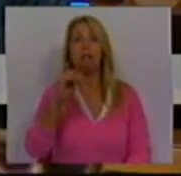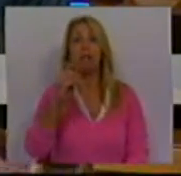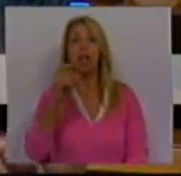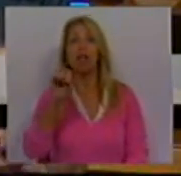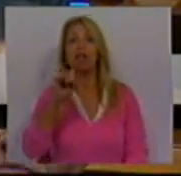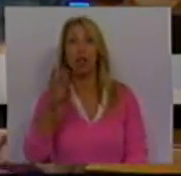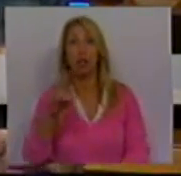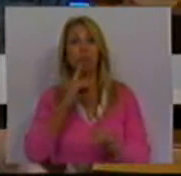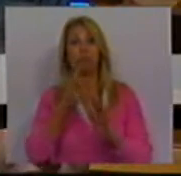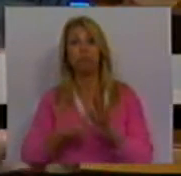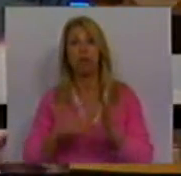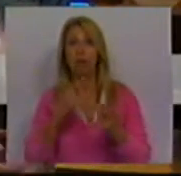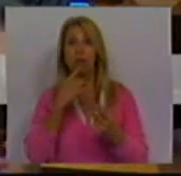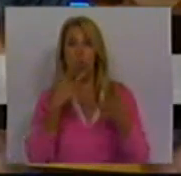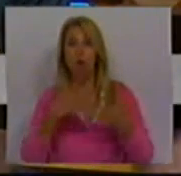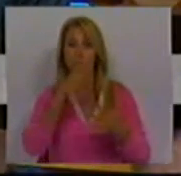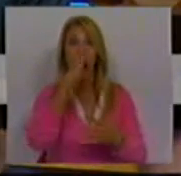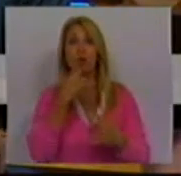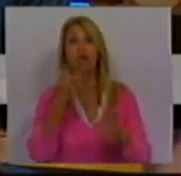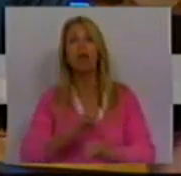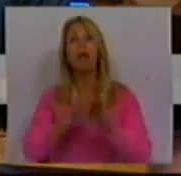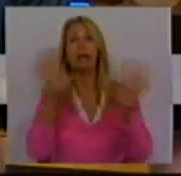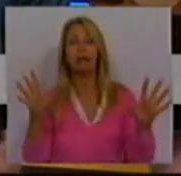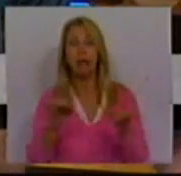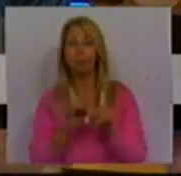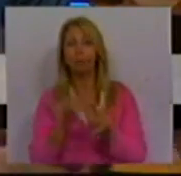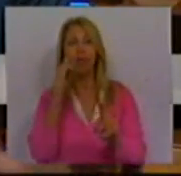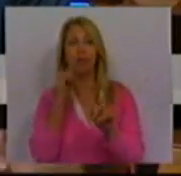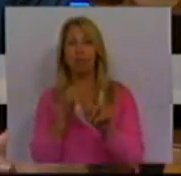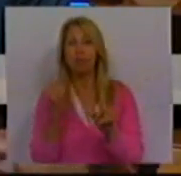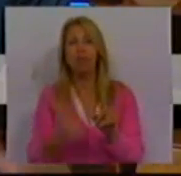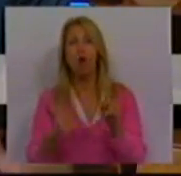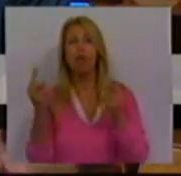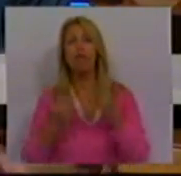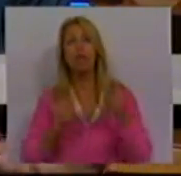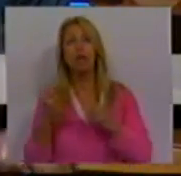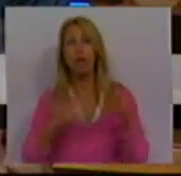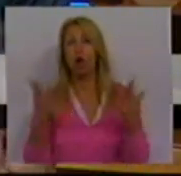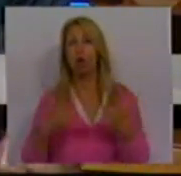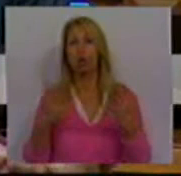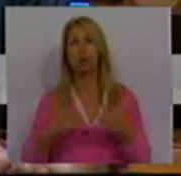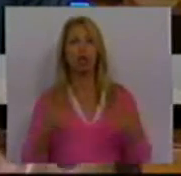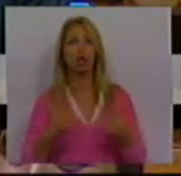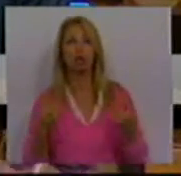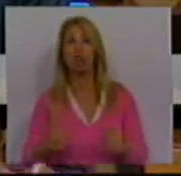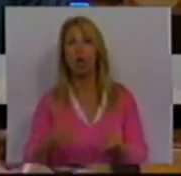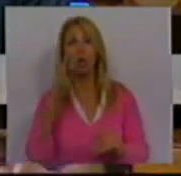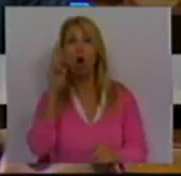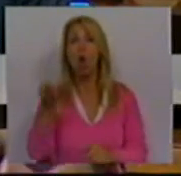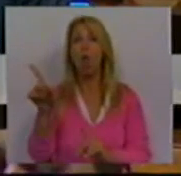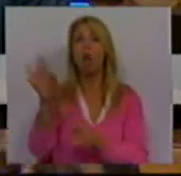deixa claro que este Governo e este Orçamento tem uma visão puramente financeira e contabilística, não olhando